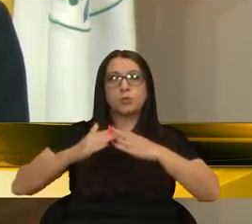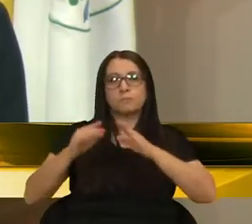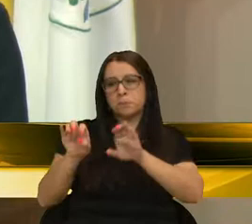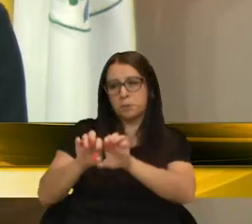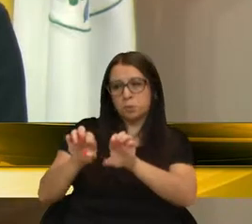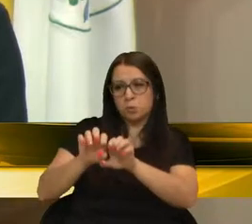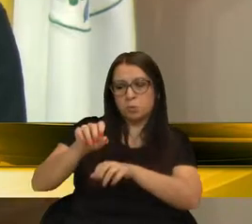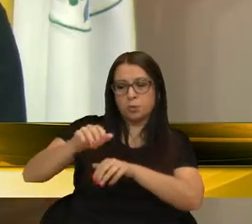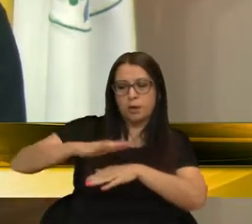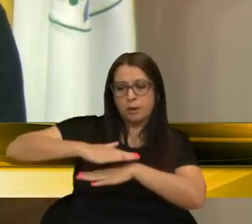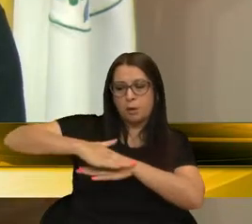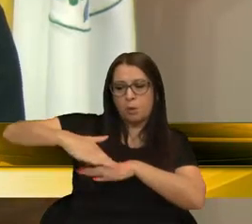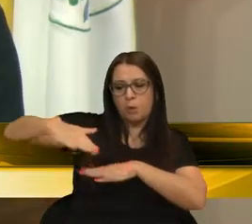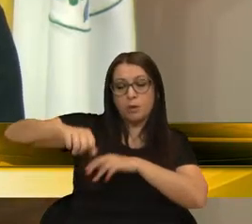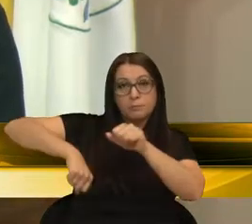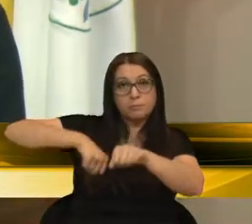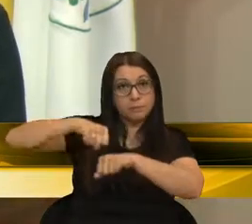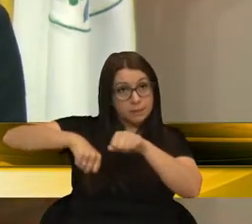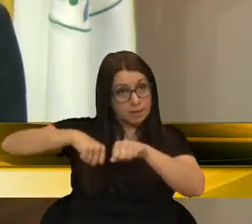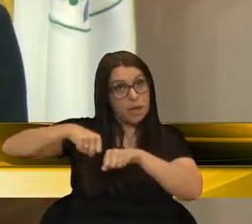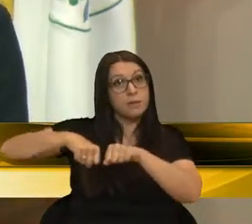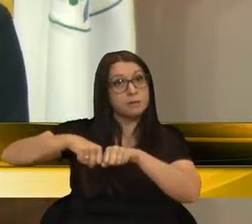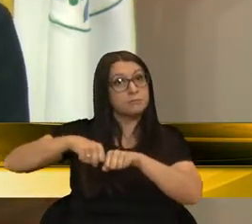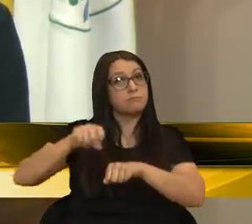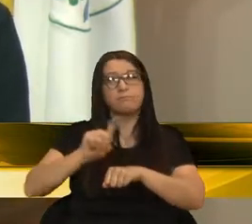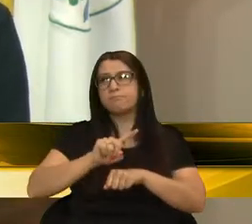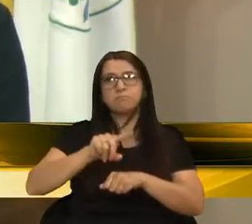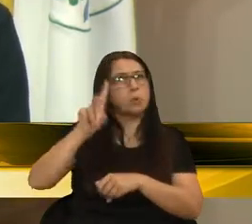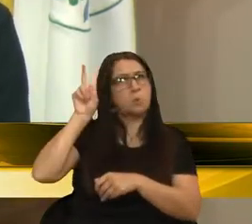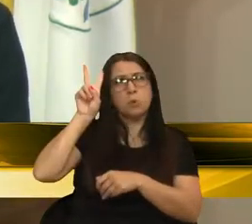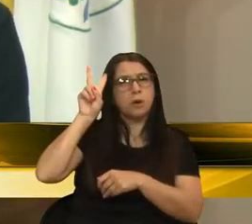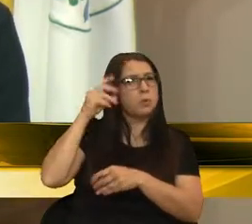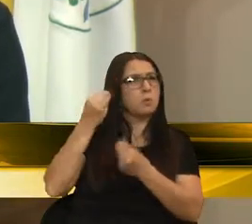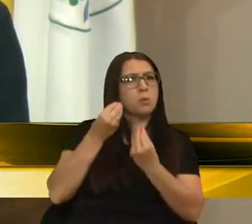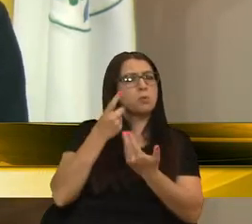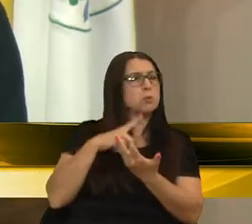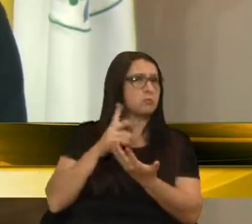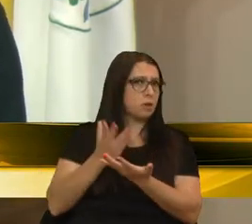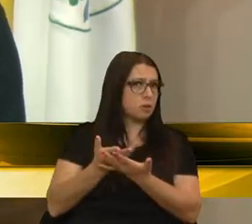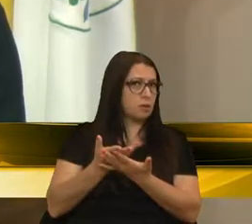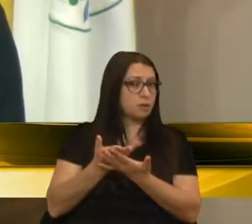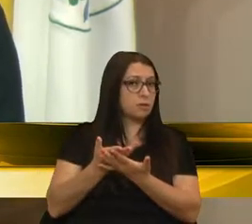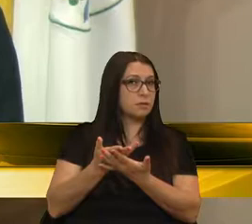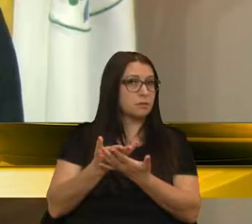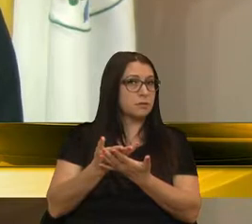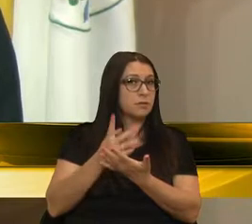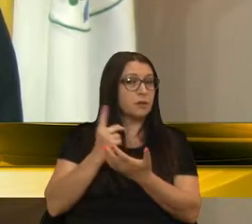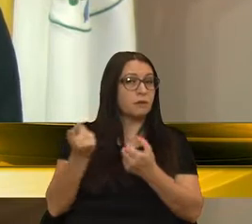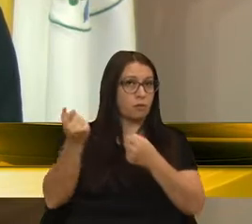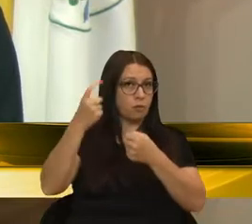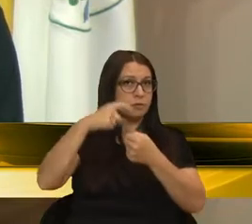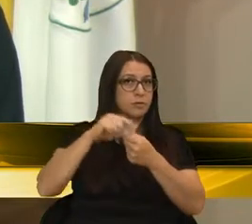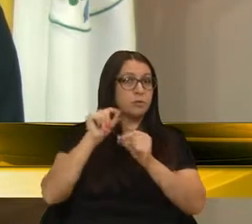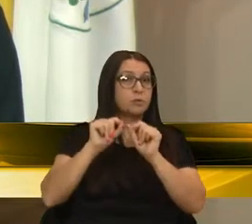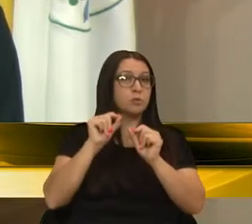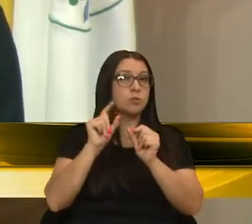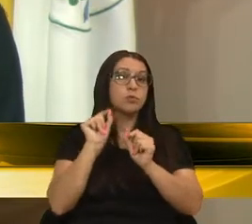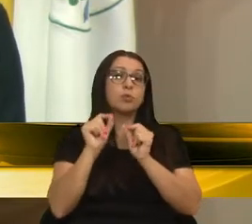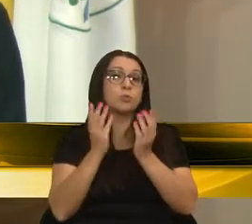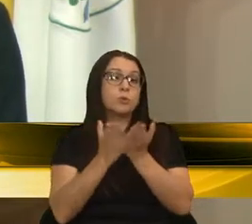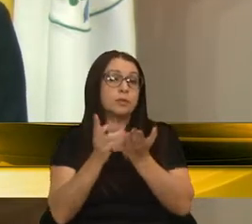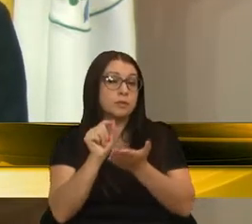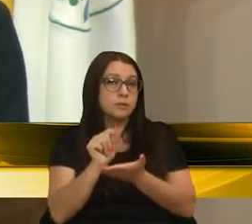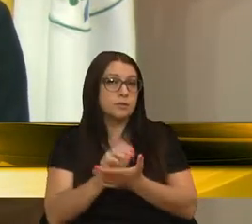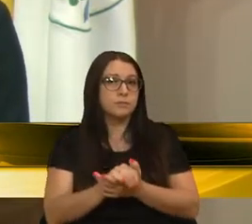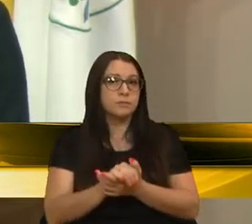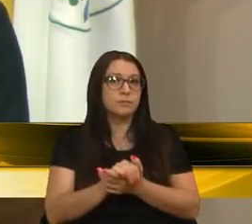estrutura cicloviária, bicicletários. Não me recordo como está essa questão, mas estarei retomando isso.